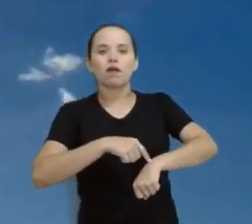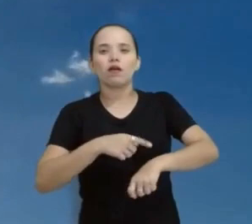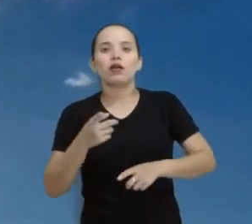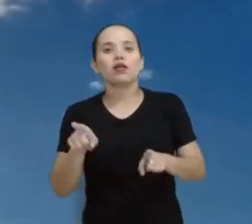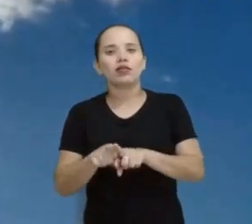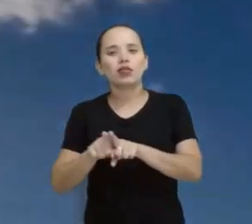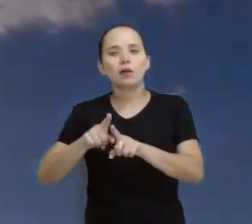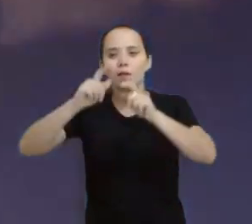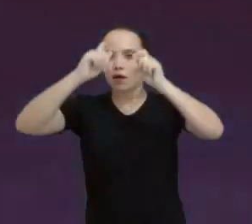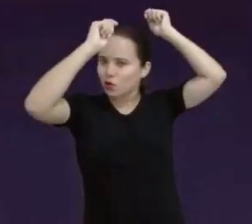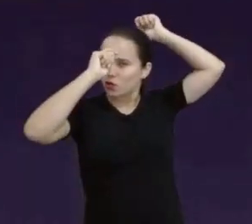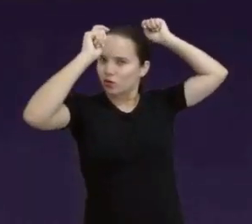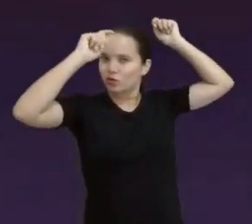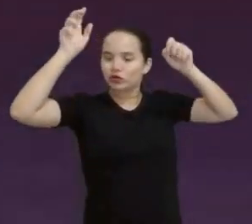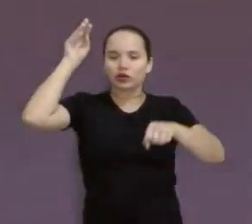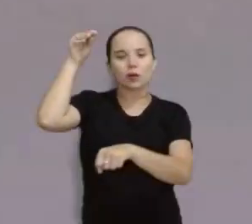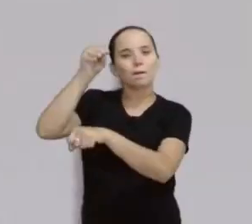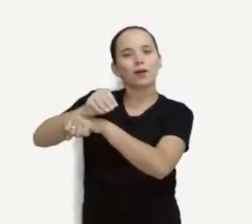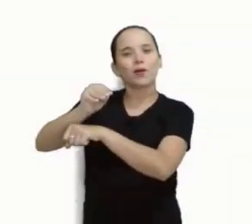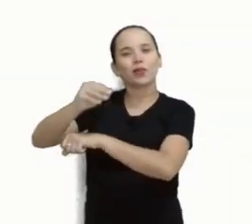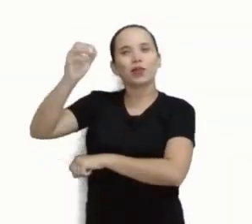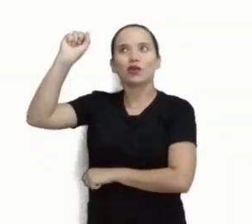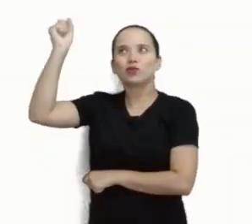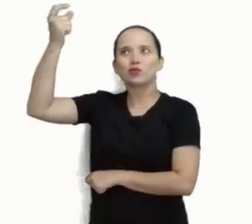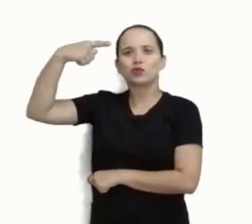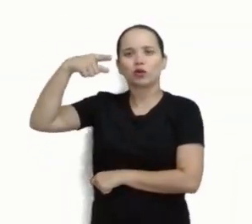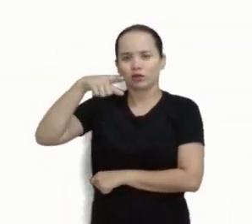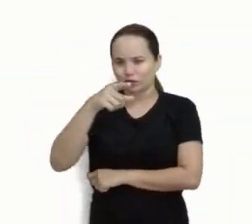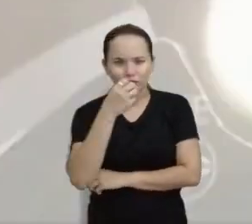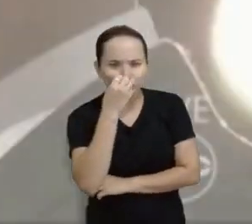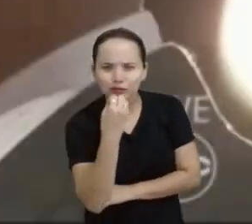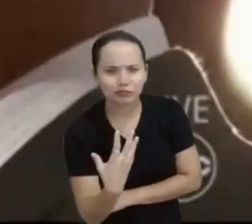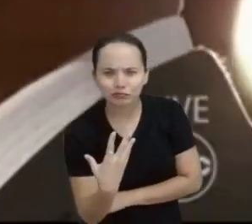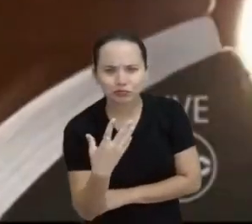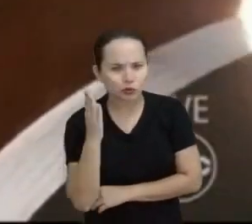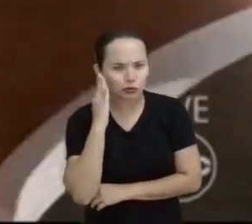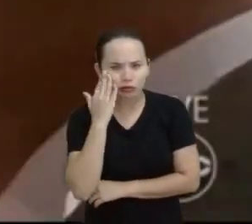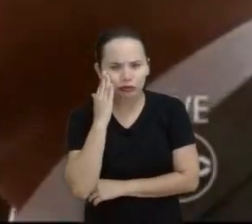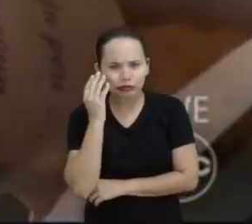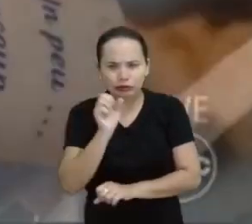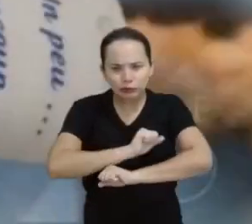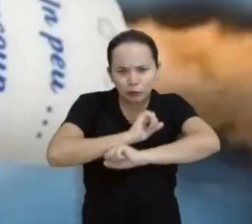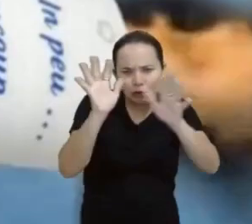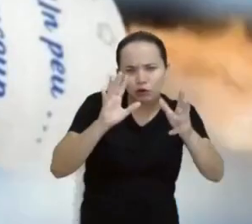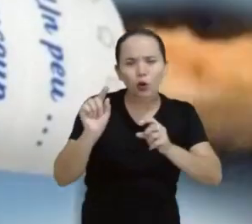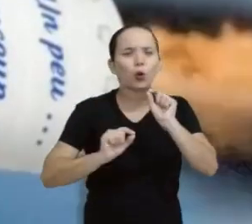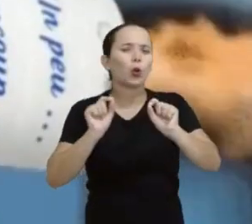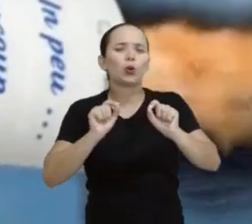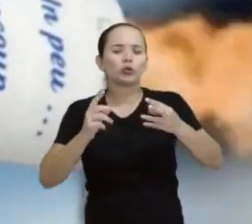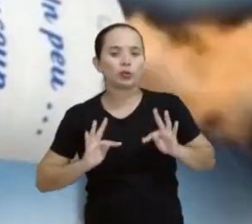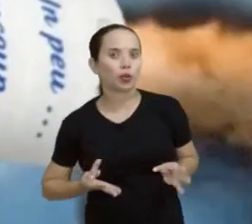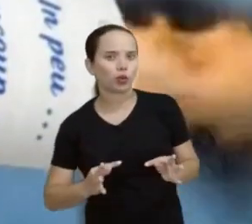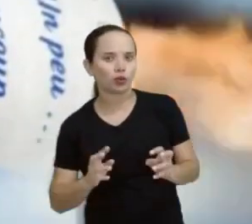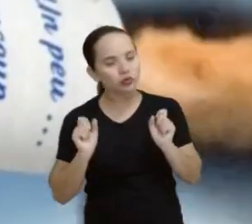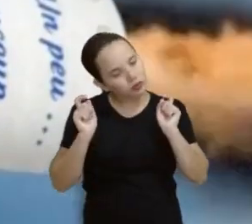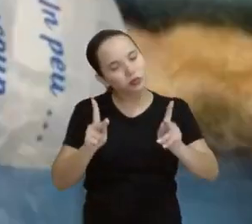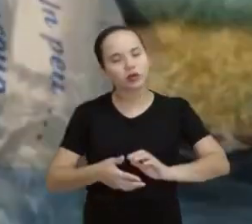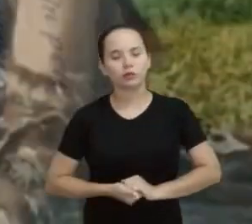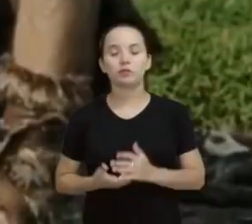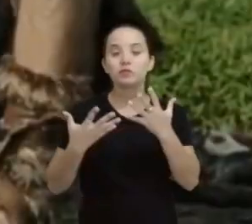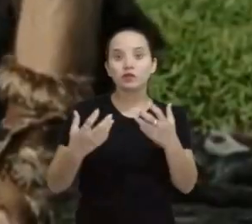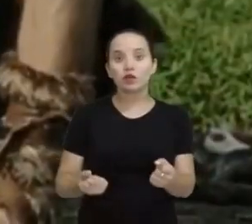protege do sol. Ainda não está satisfeito com o que é tecnologia? Então, ok, vamos para bem mais